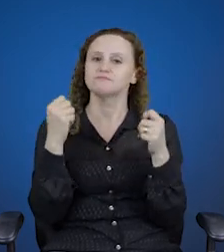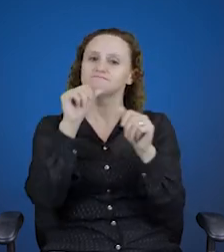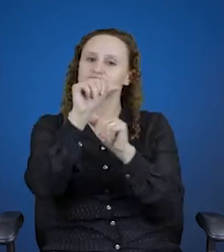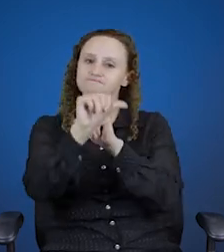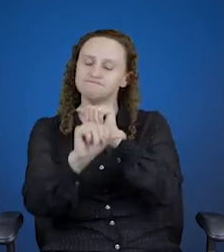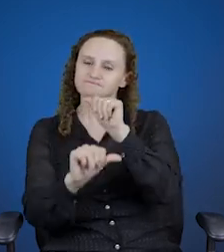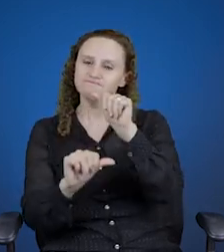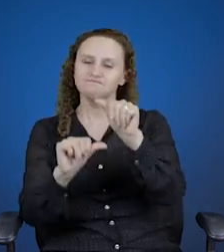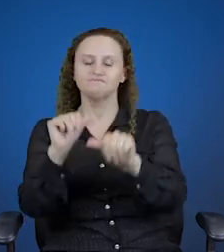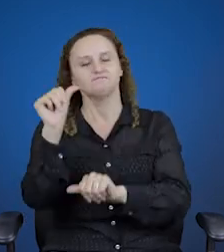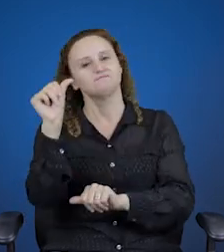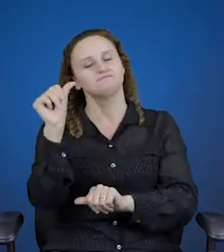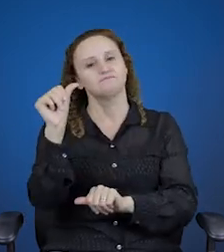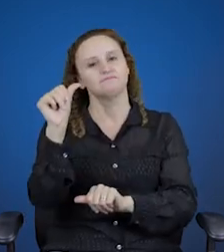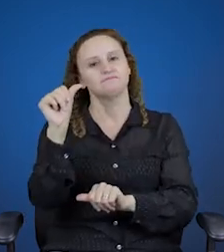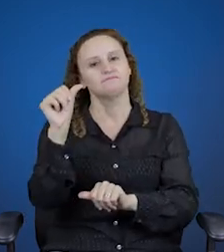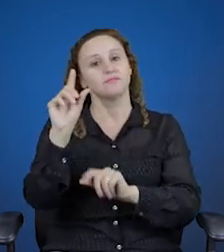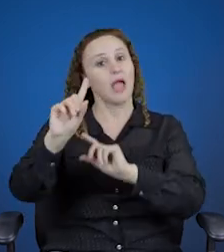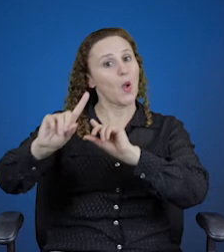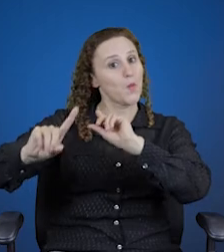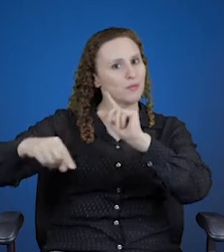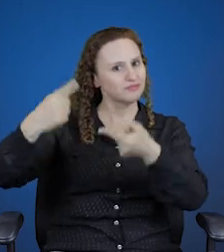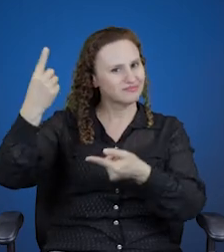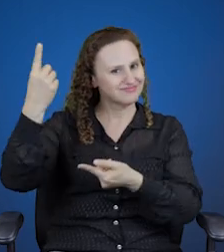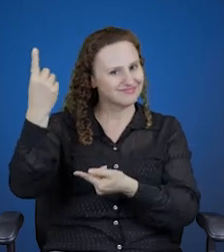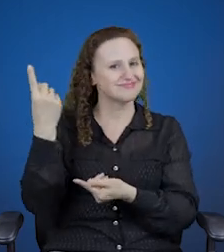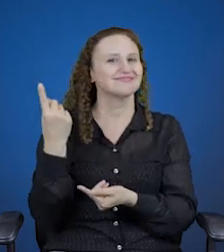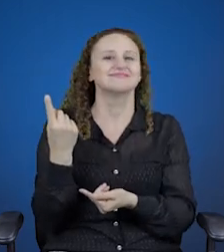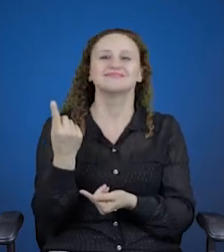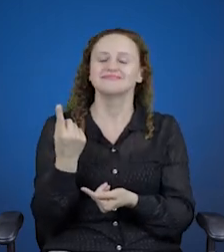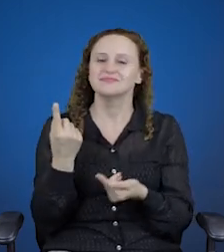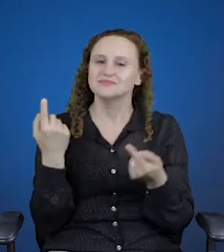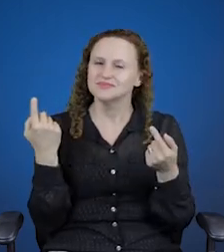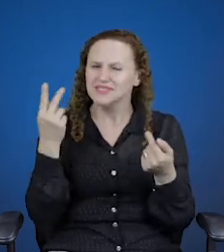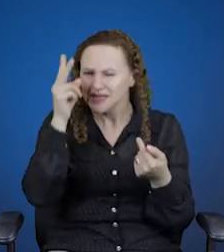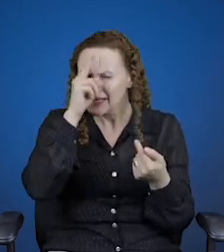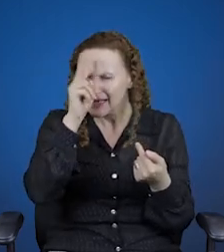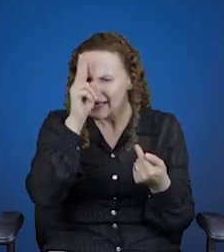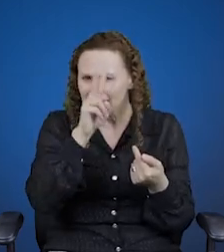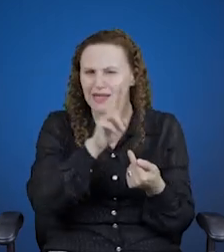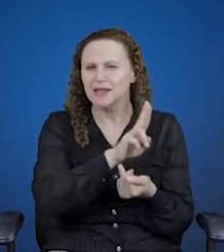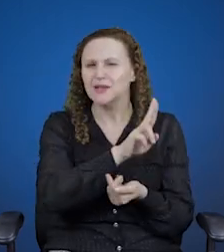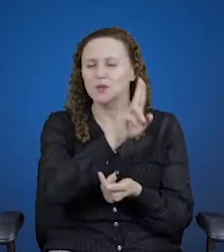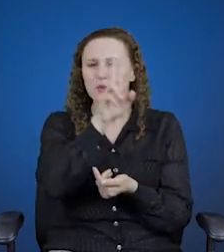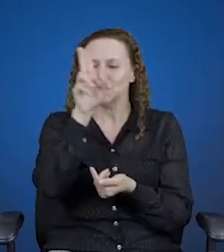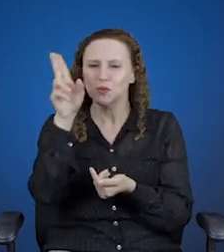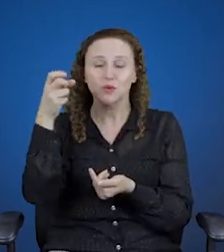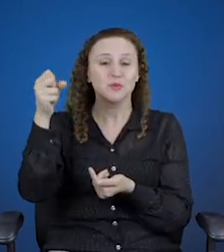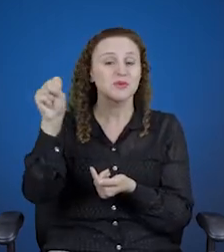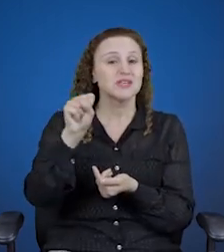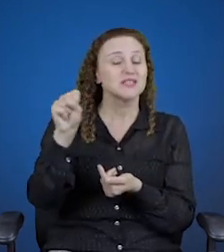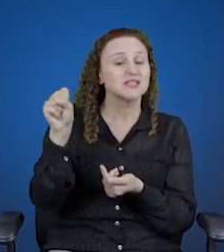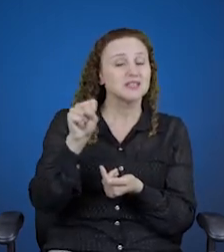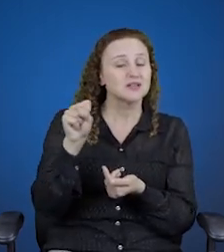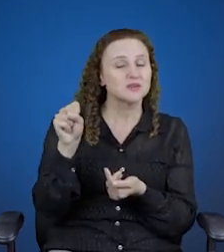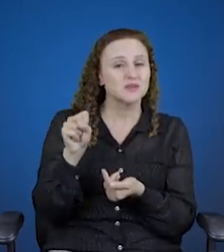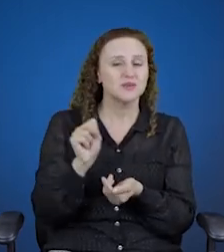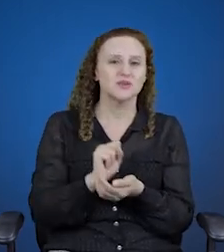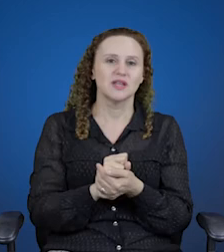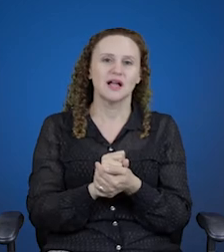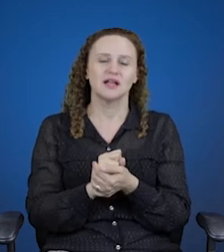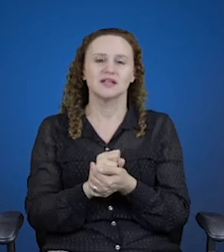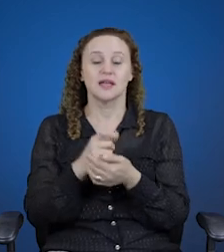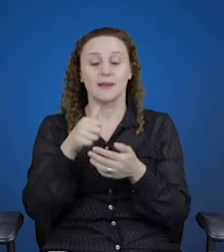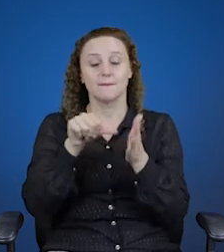nominativo singular da primeira declinação lembre-se que eu disse que o nominativo singular da